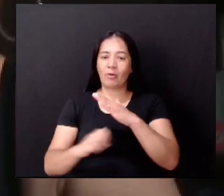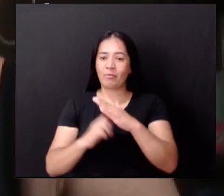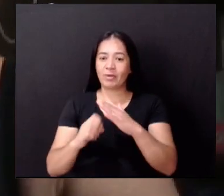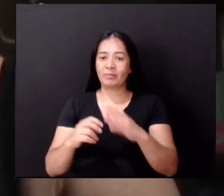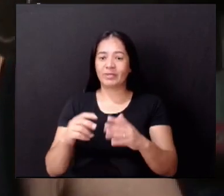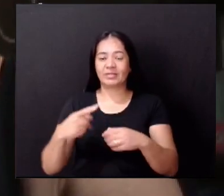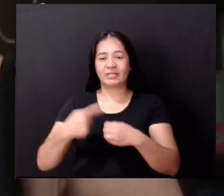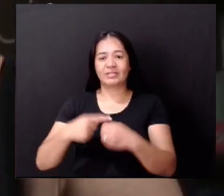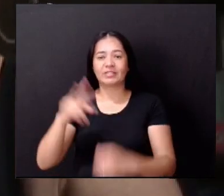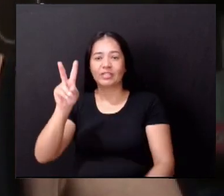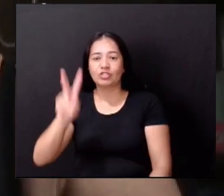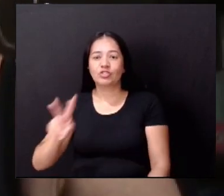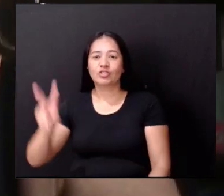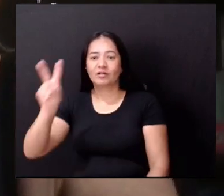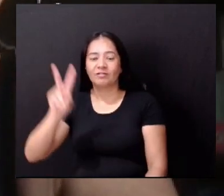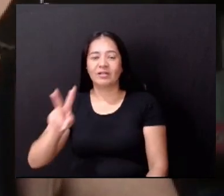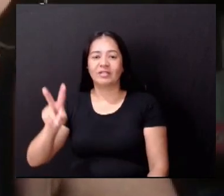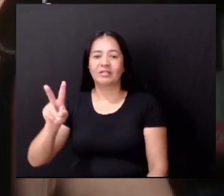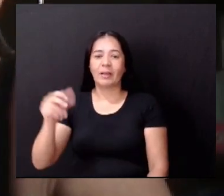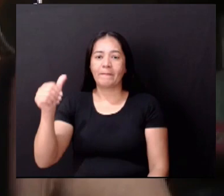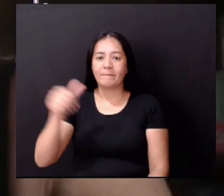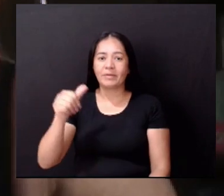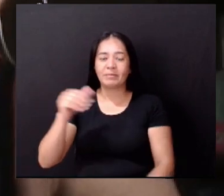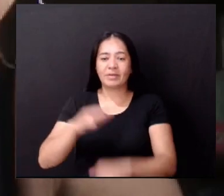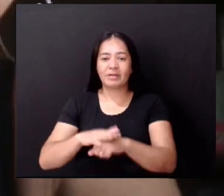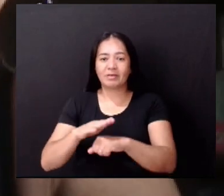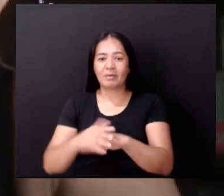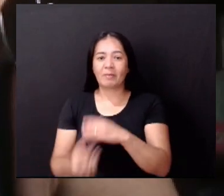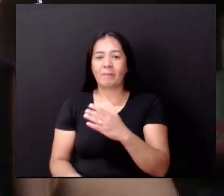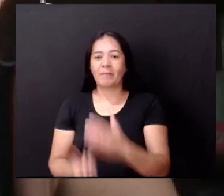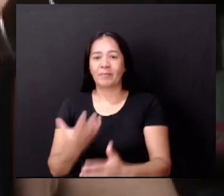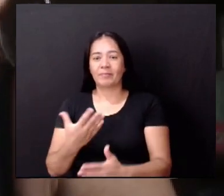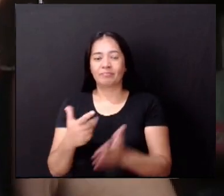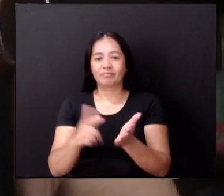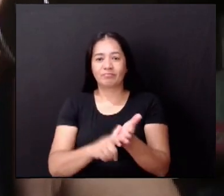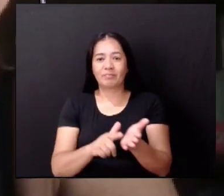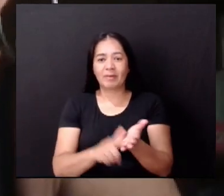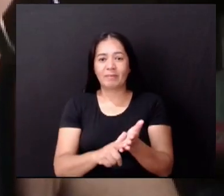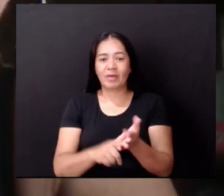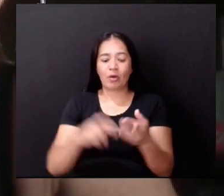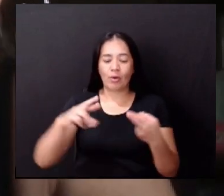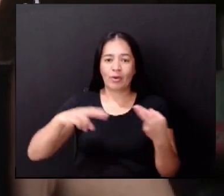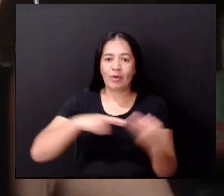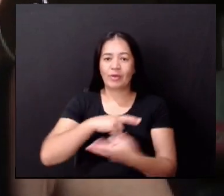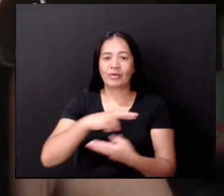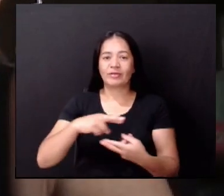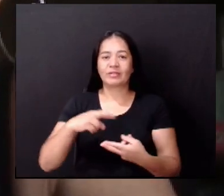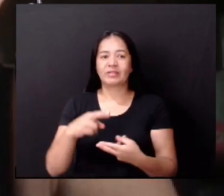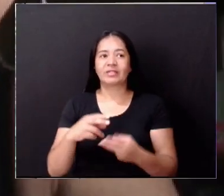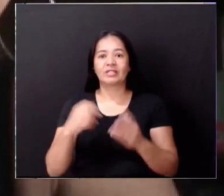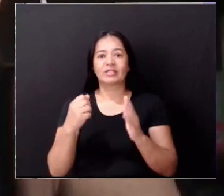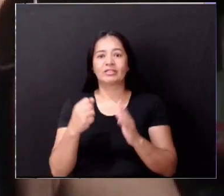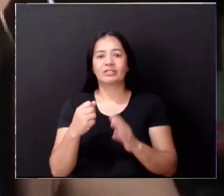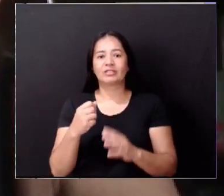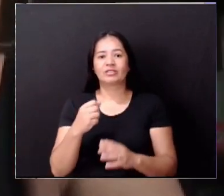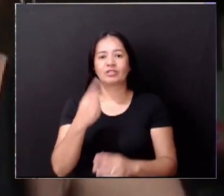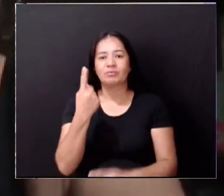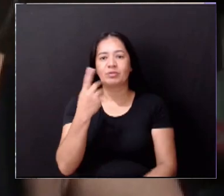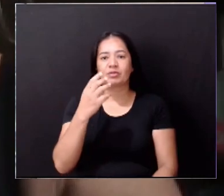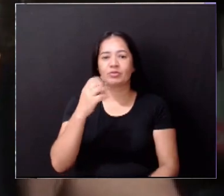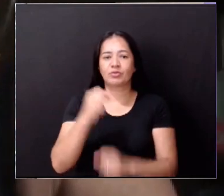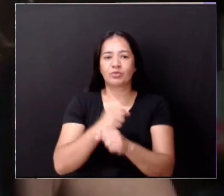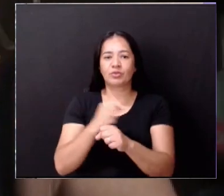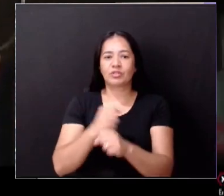nossa região, uma das primeiras empresas de criação de papel e papelão reciclado, né? Ela data